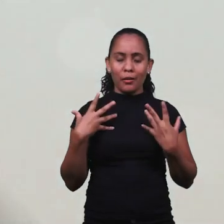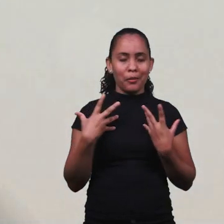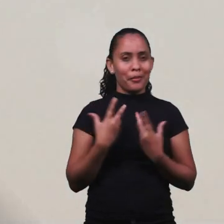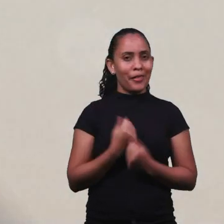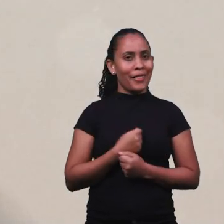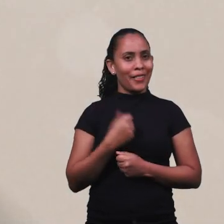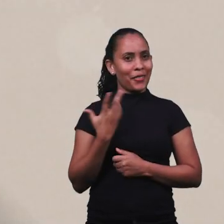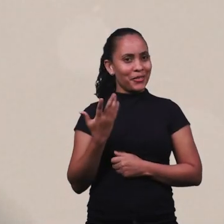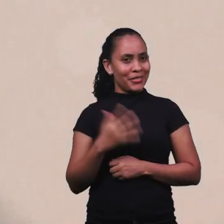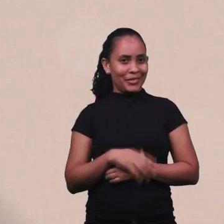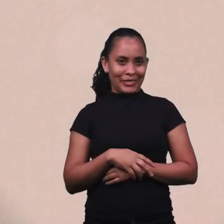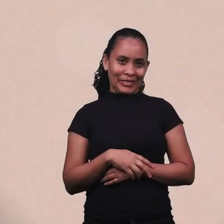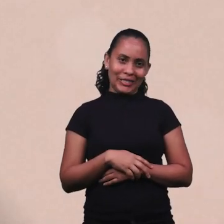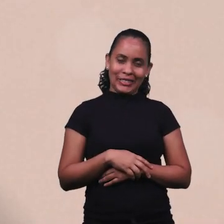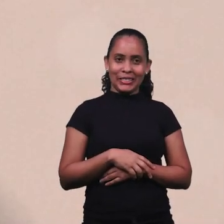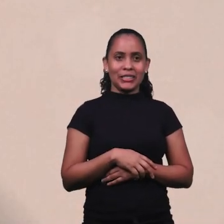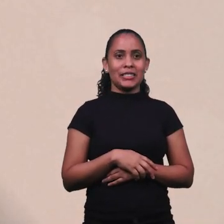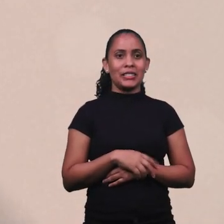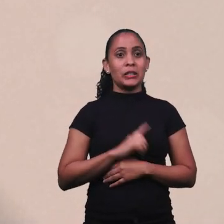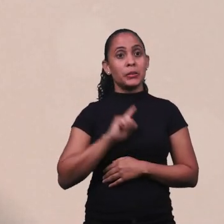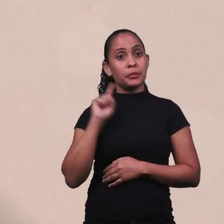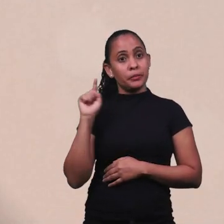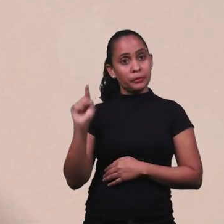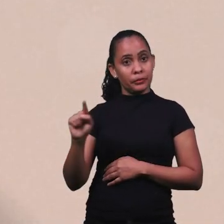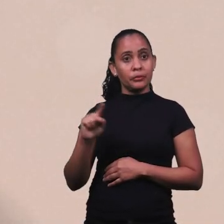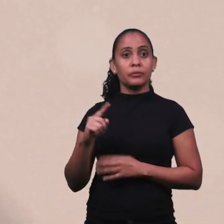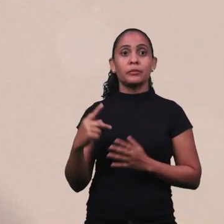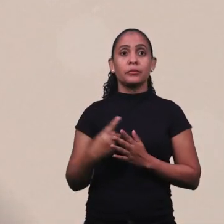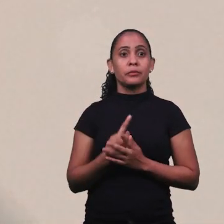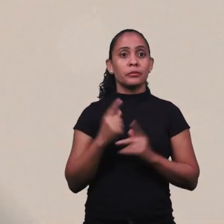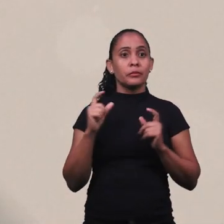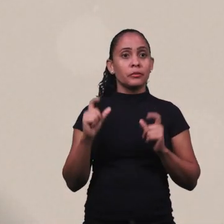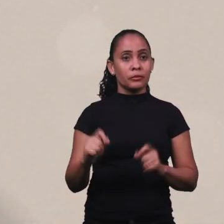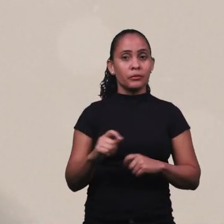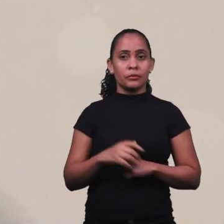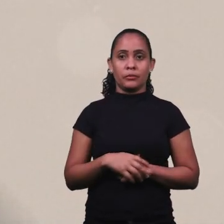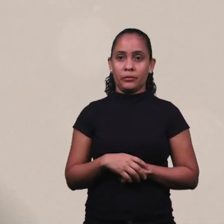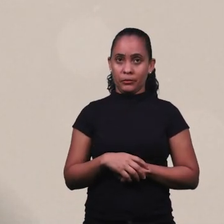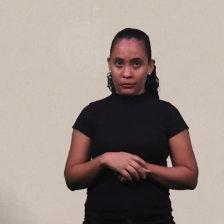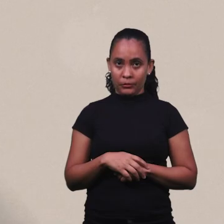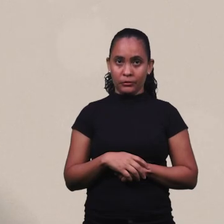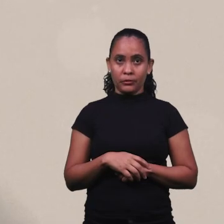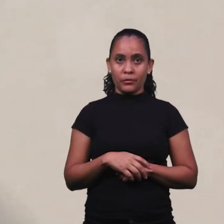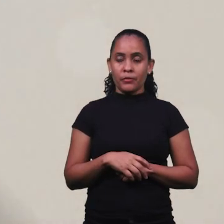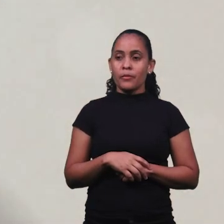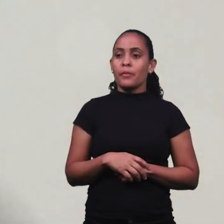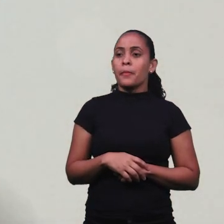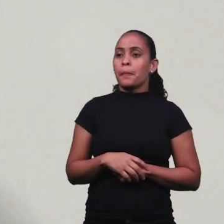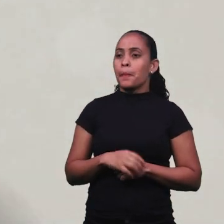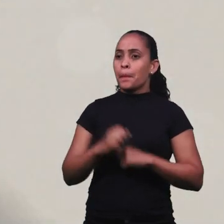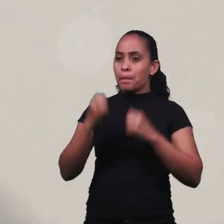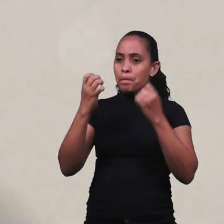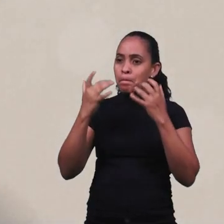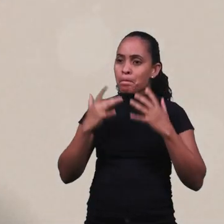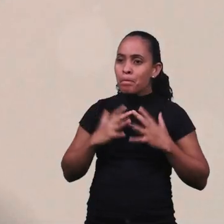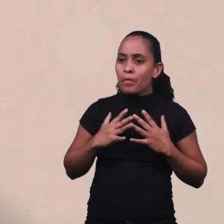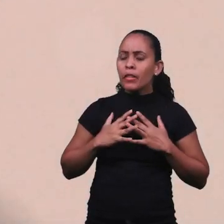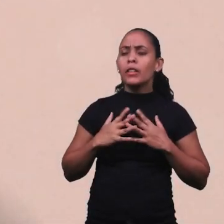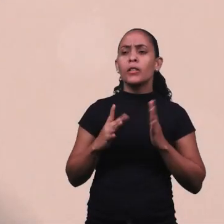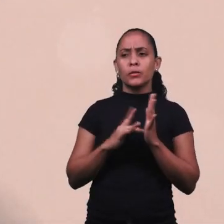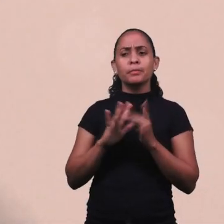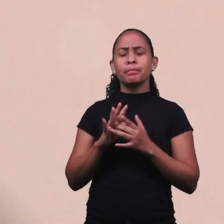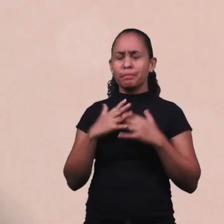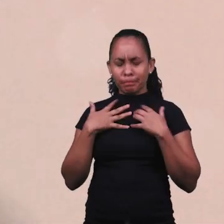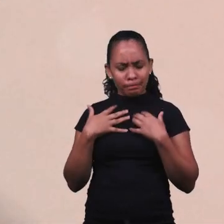eu vi e ouvi. Então, naquela noite, ali o Senhor saciou a minha sede espiritual e eu já saí dali definida